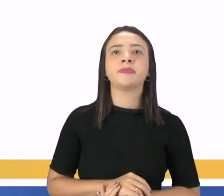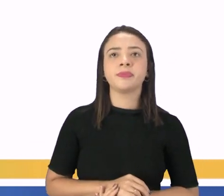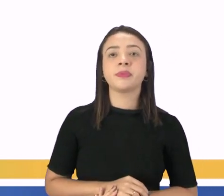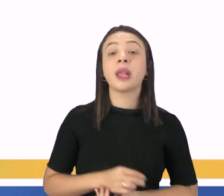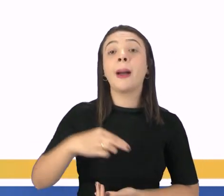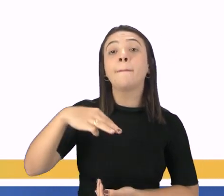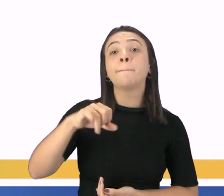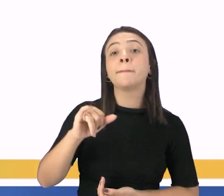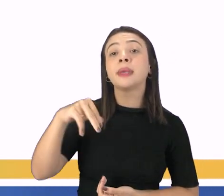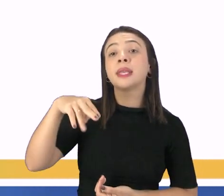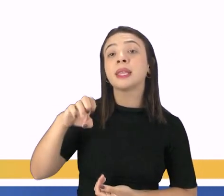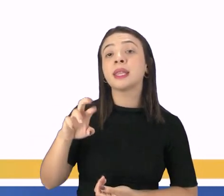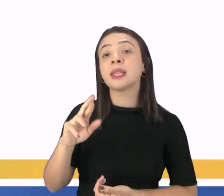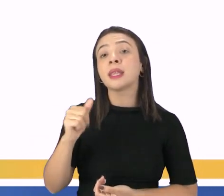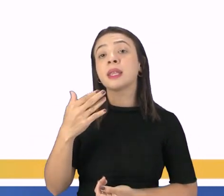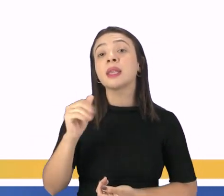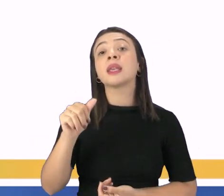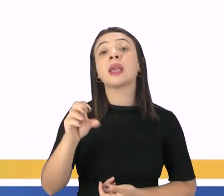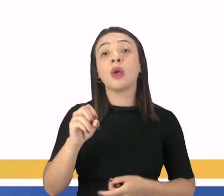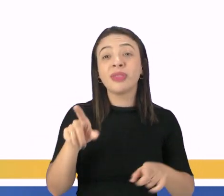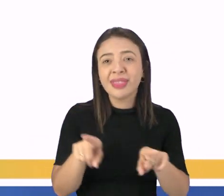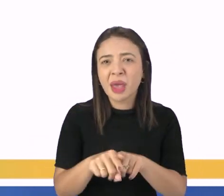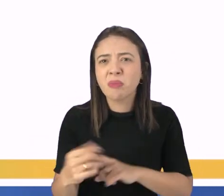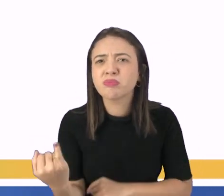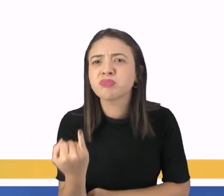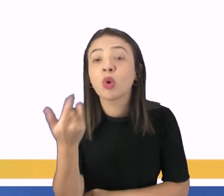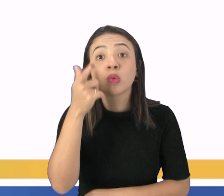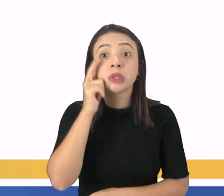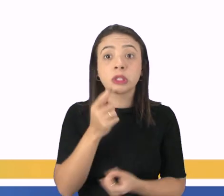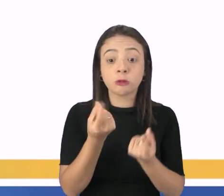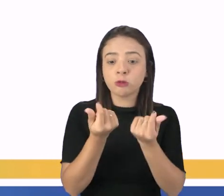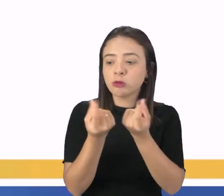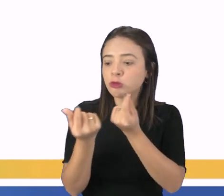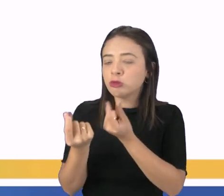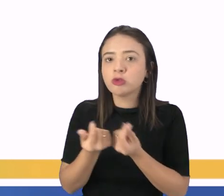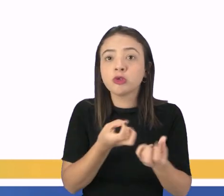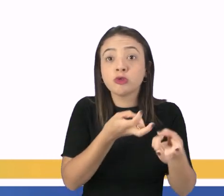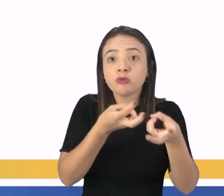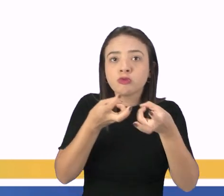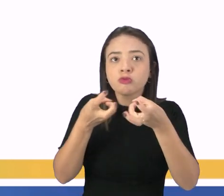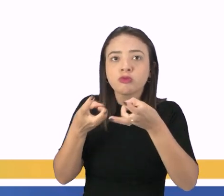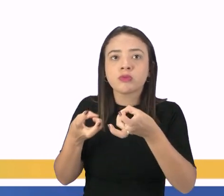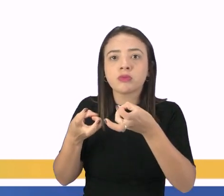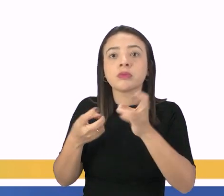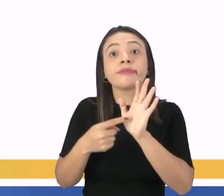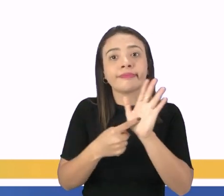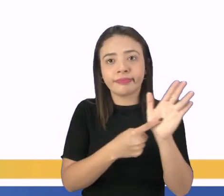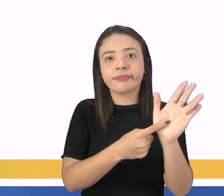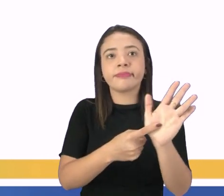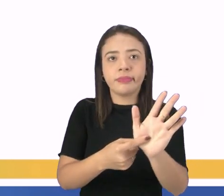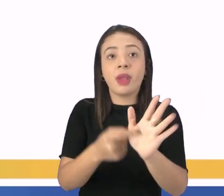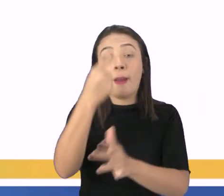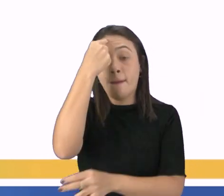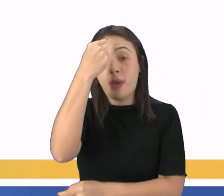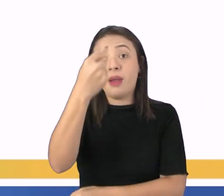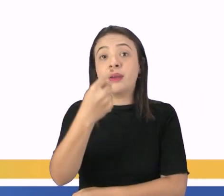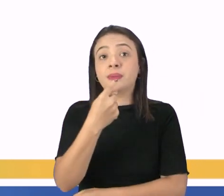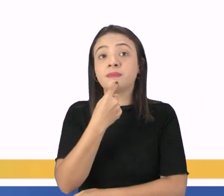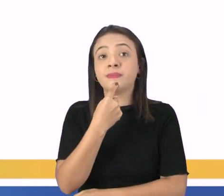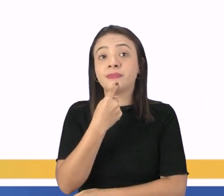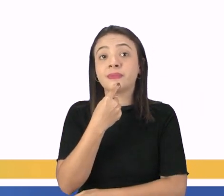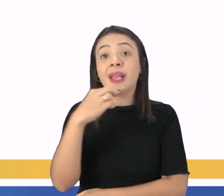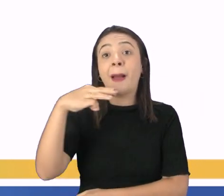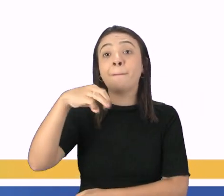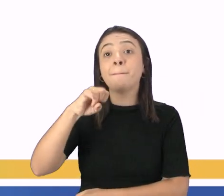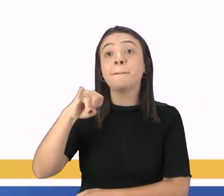A mineração é outro setor importante para a captação de recursos financeiros. E aí eu fiz questão de colocar na imagem a mina